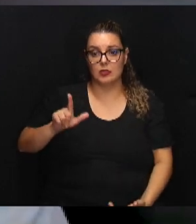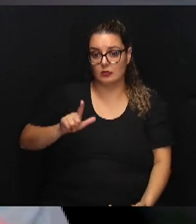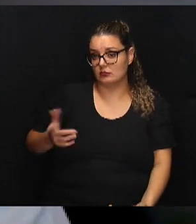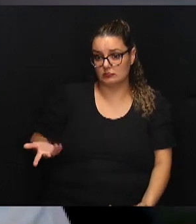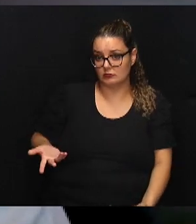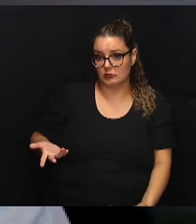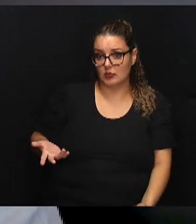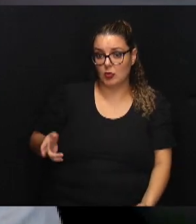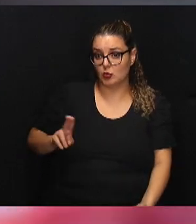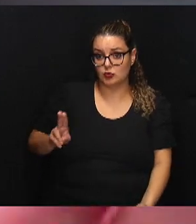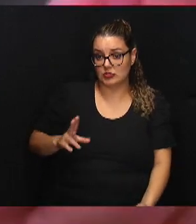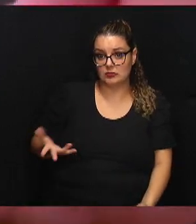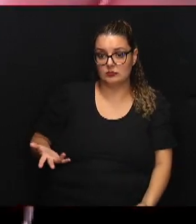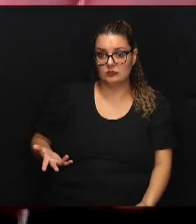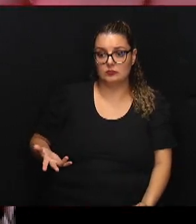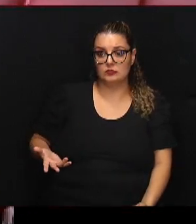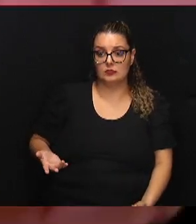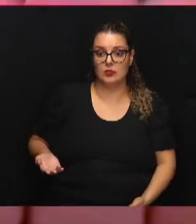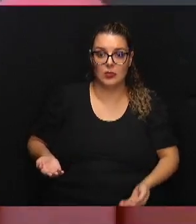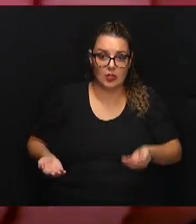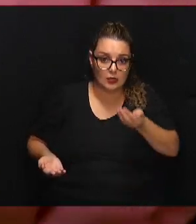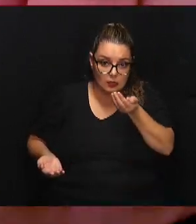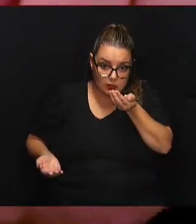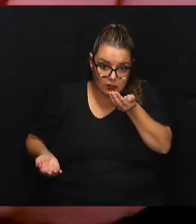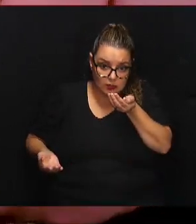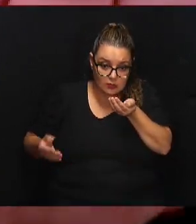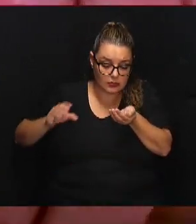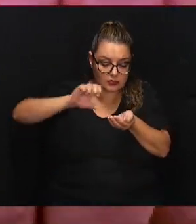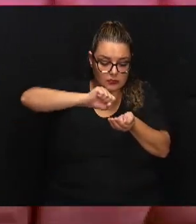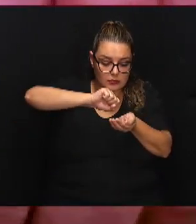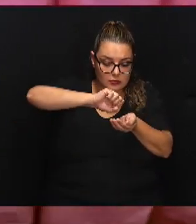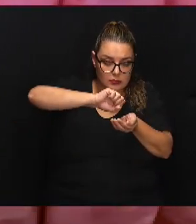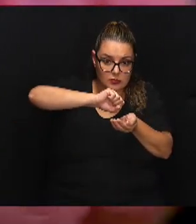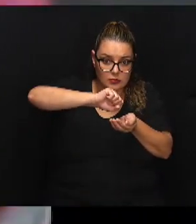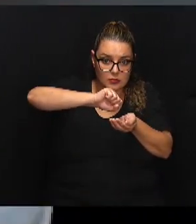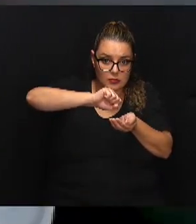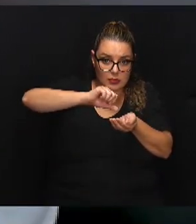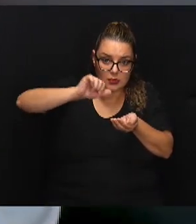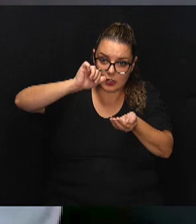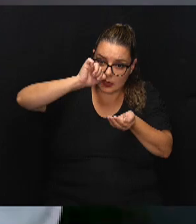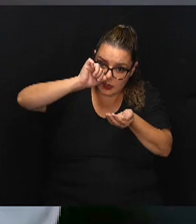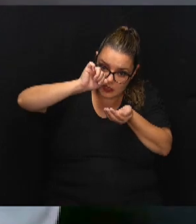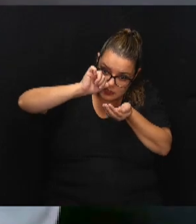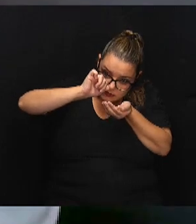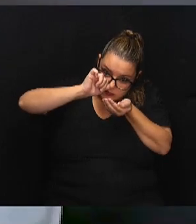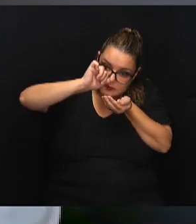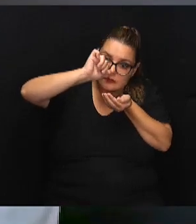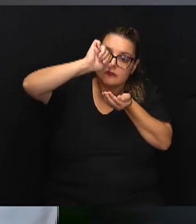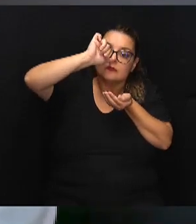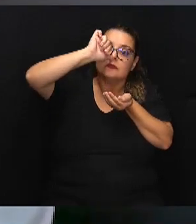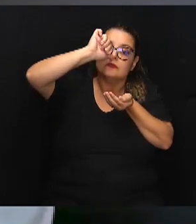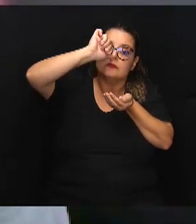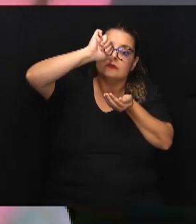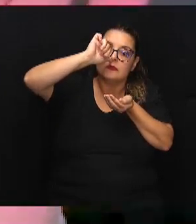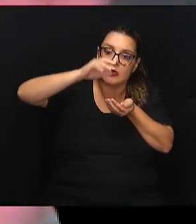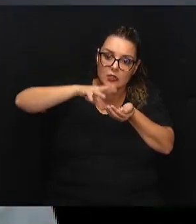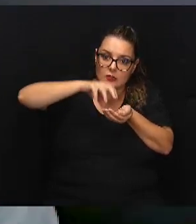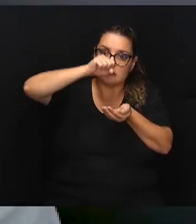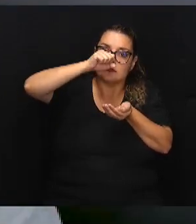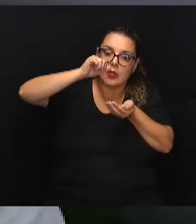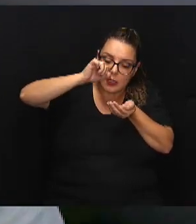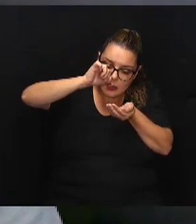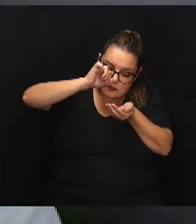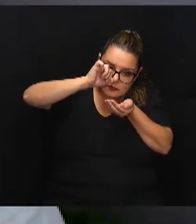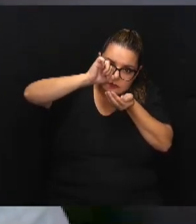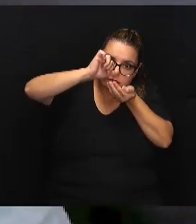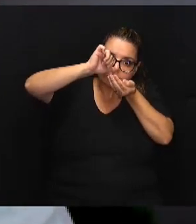de várias maneiras também. Você pode fazer uma conchinha com a mão assim, colocar soro na mão, fechar uma narina e aspirar, por exemplo, o soro, né?